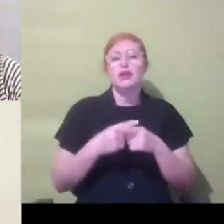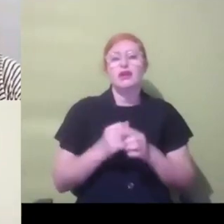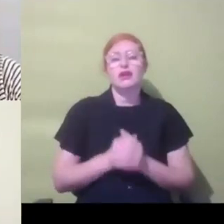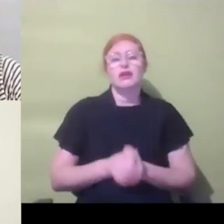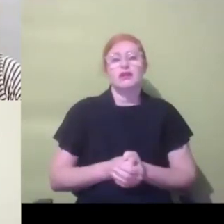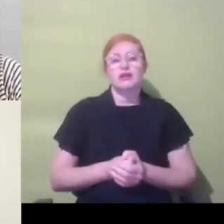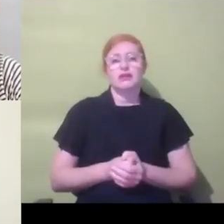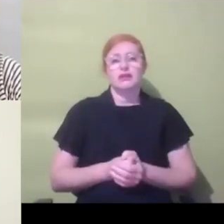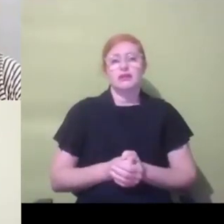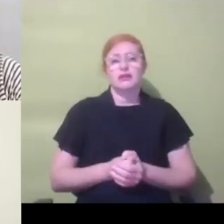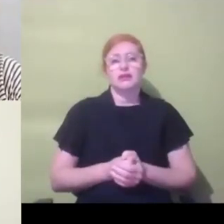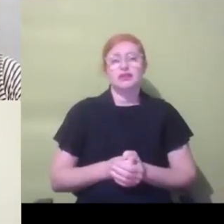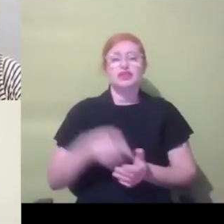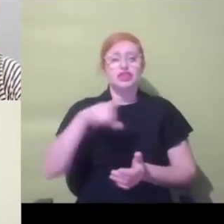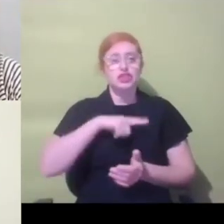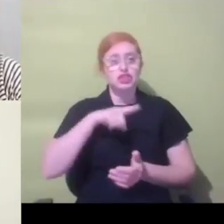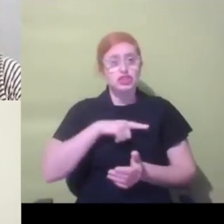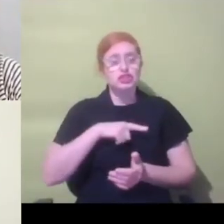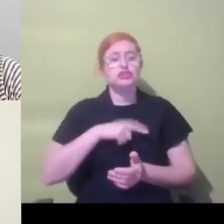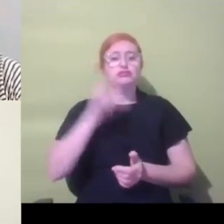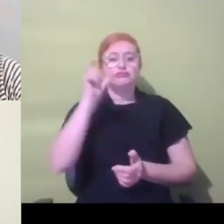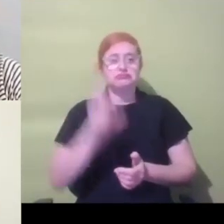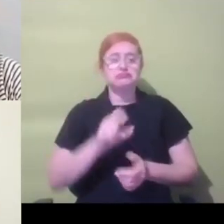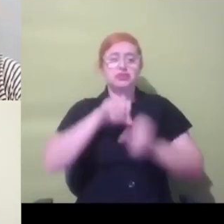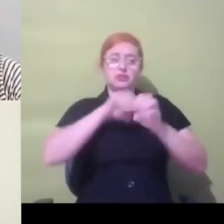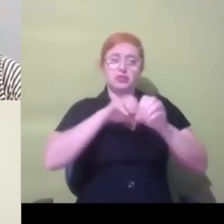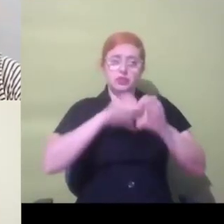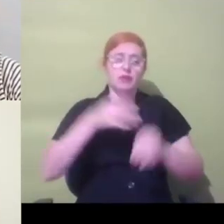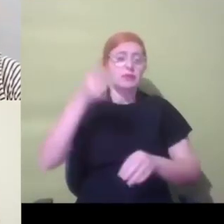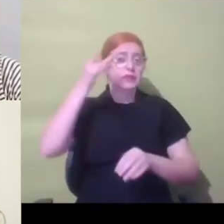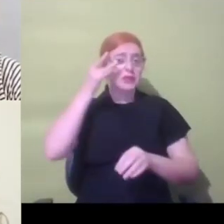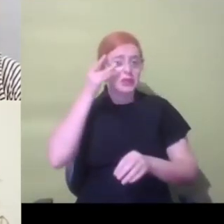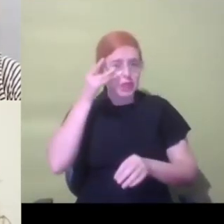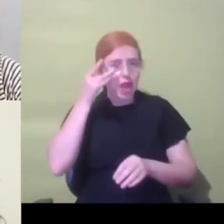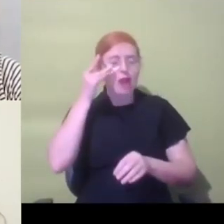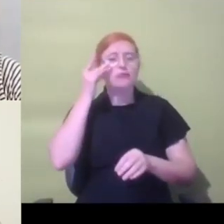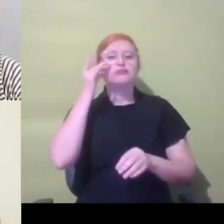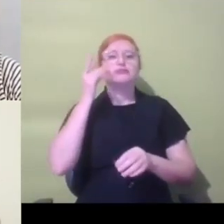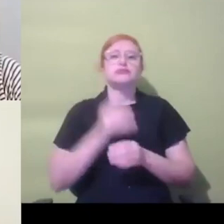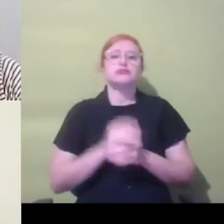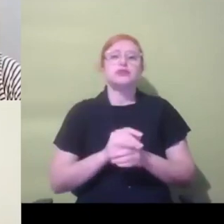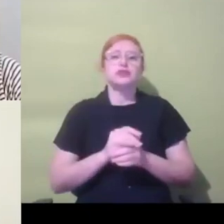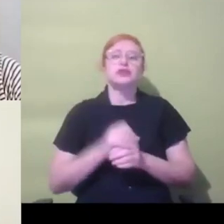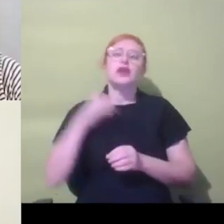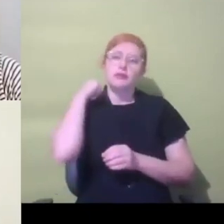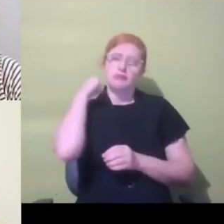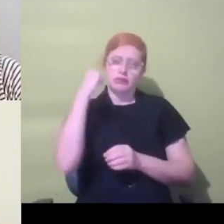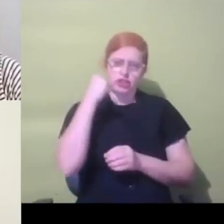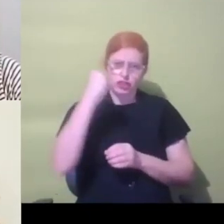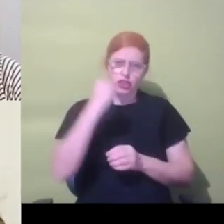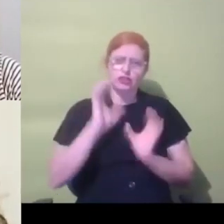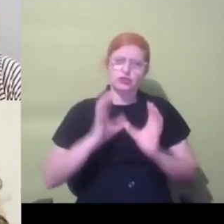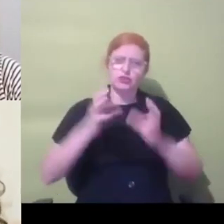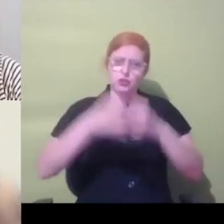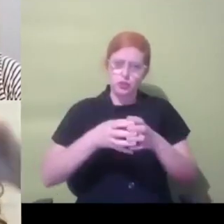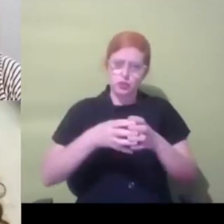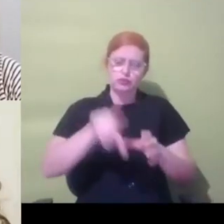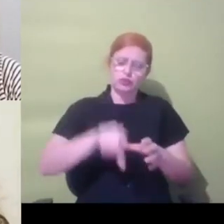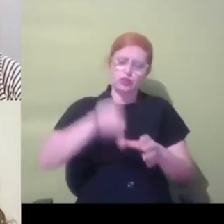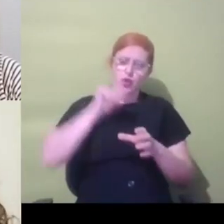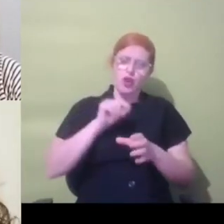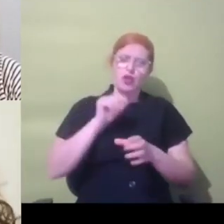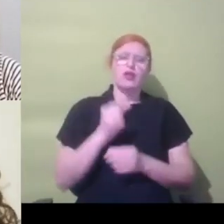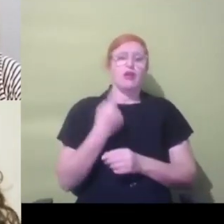gente tinha uma educadora presencial, que era uma militante do coletivo, né? Uma militante de